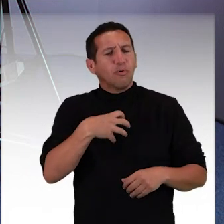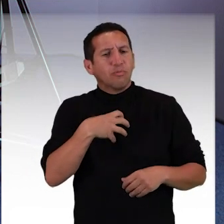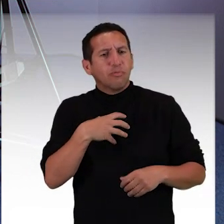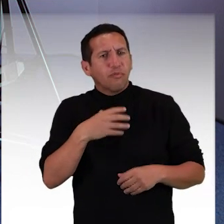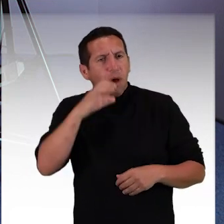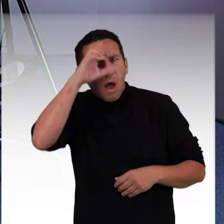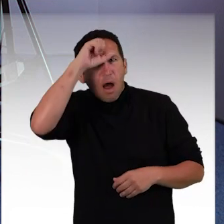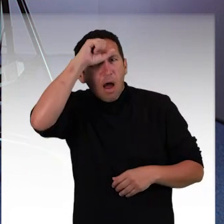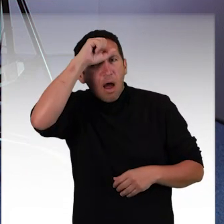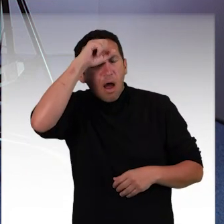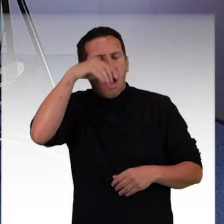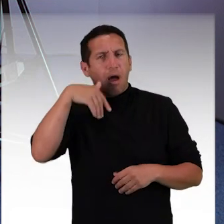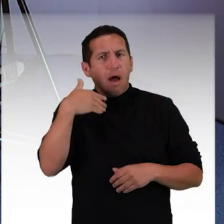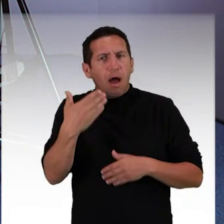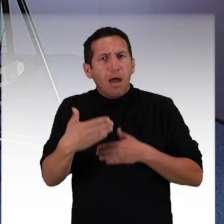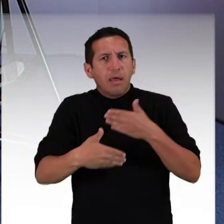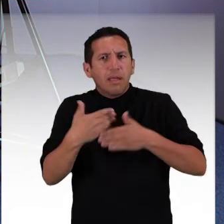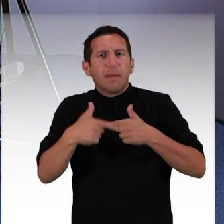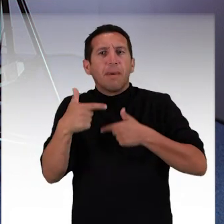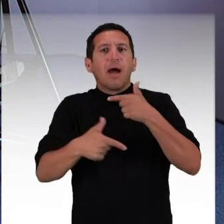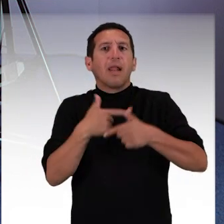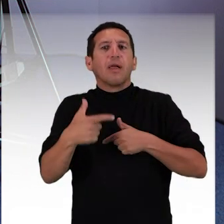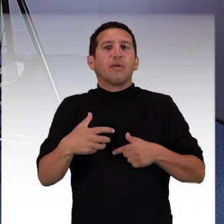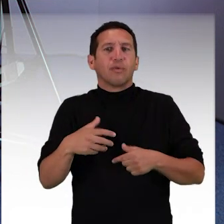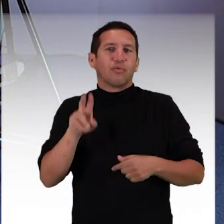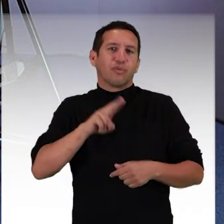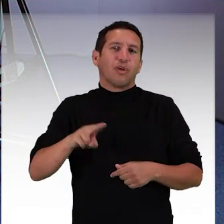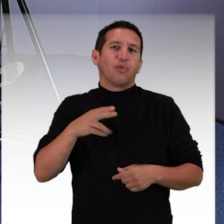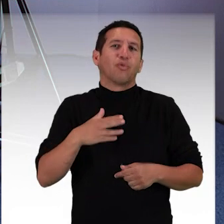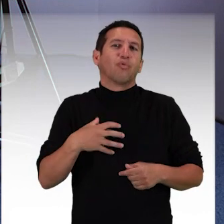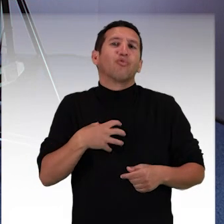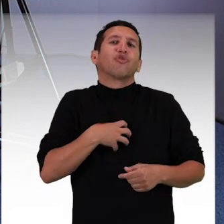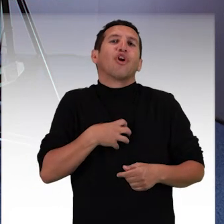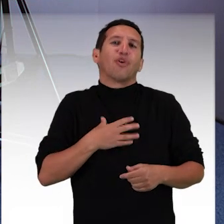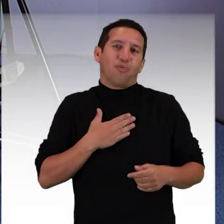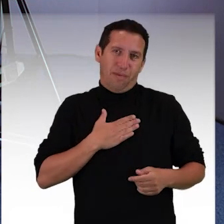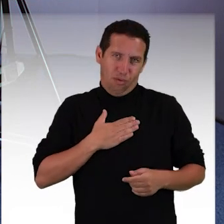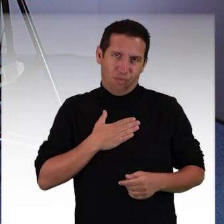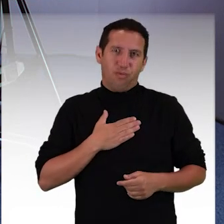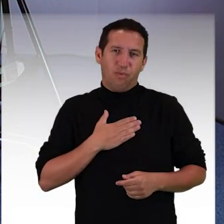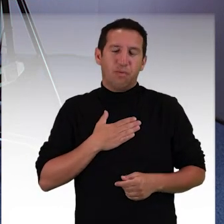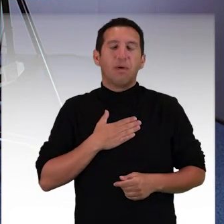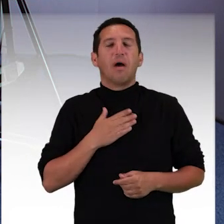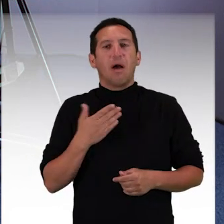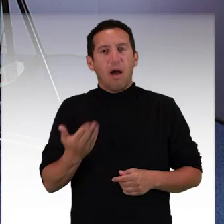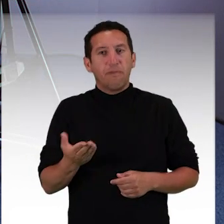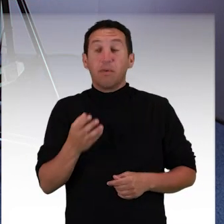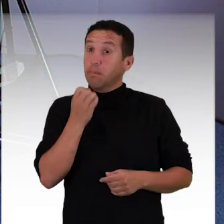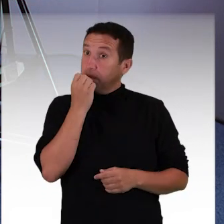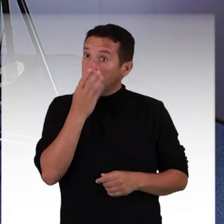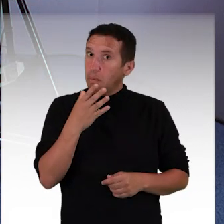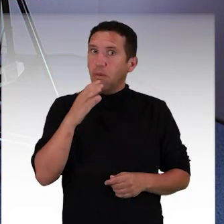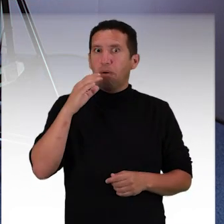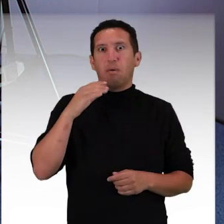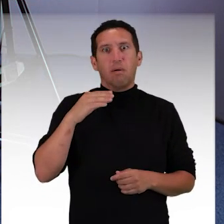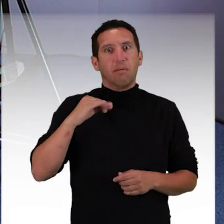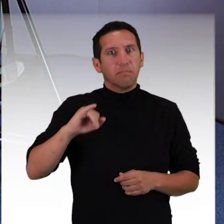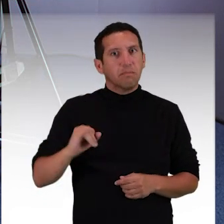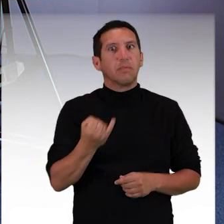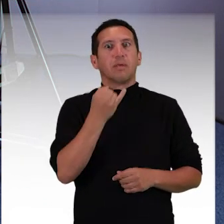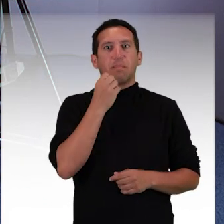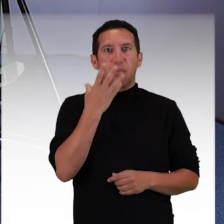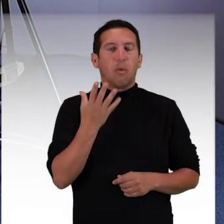foi fo eh muito gratificante foi uma época difícil sacrificante de forma eh